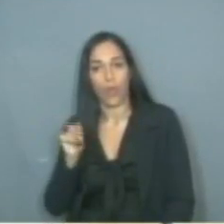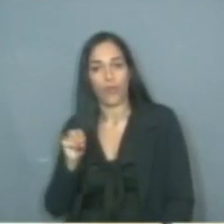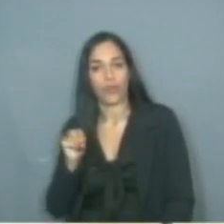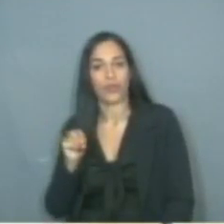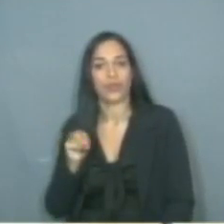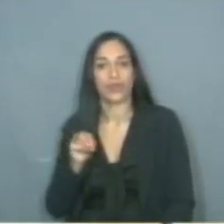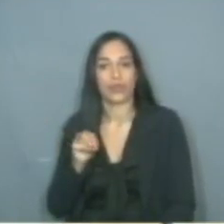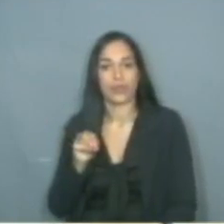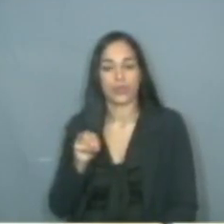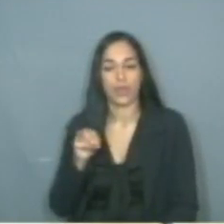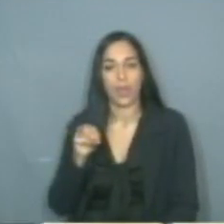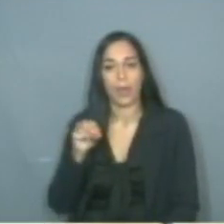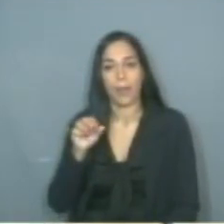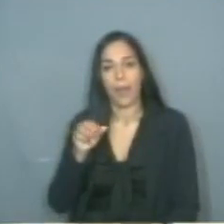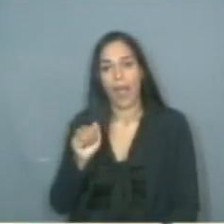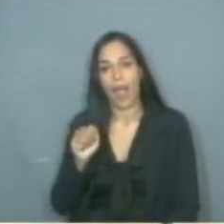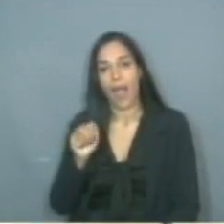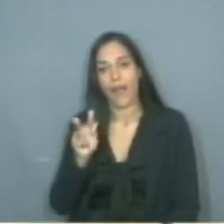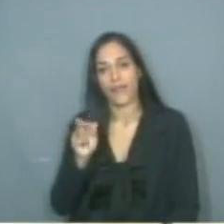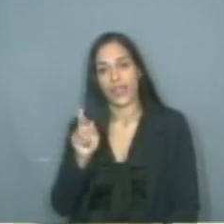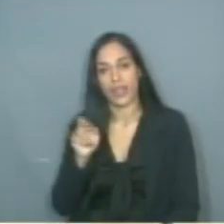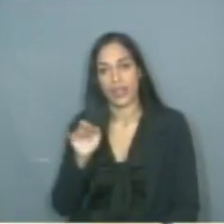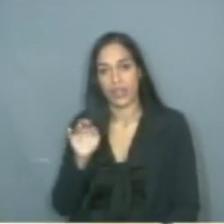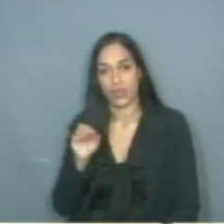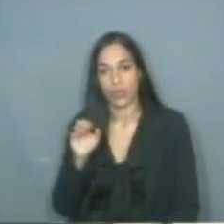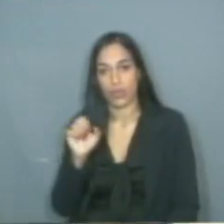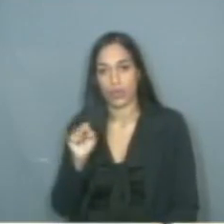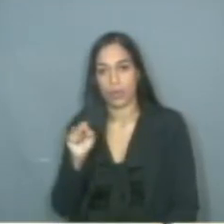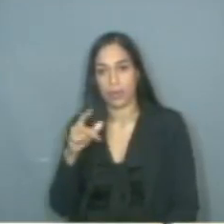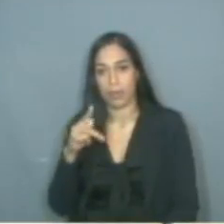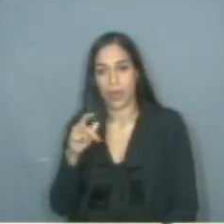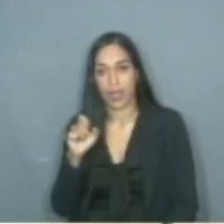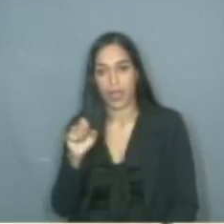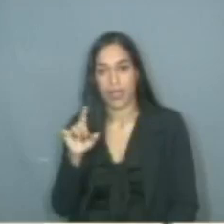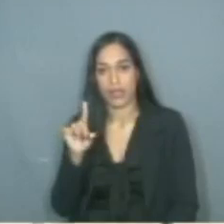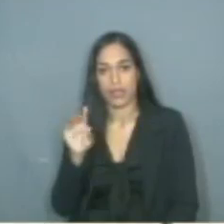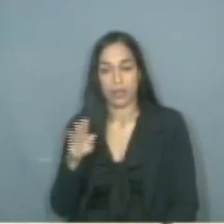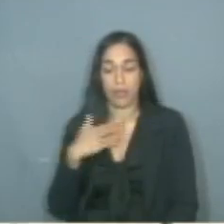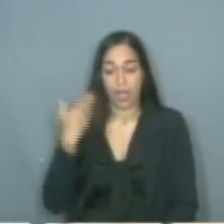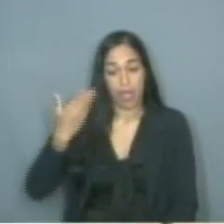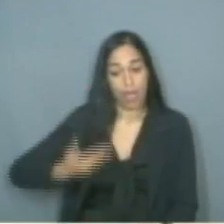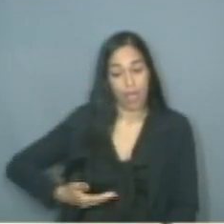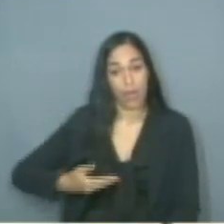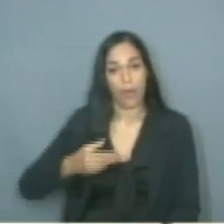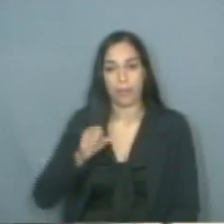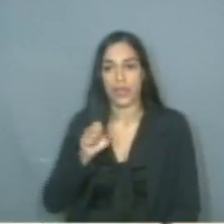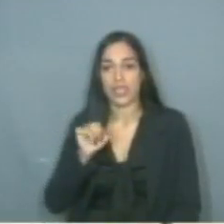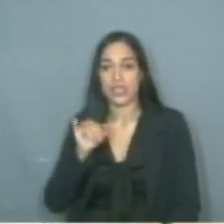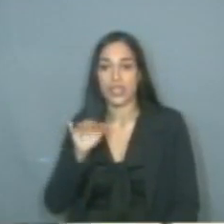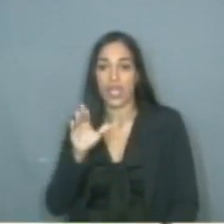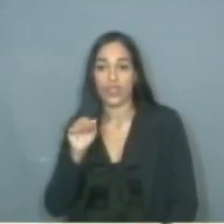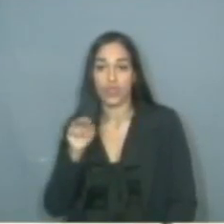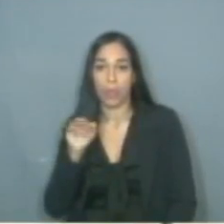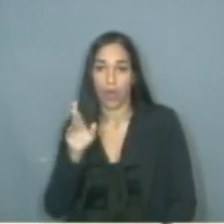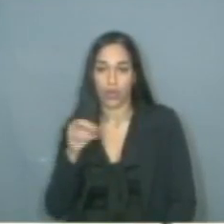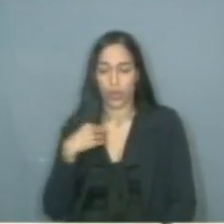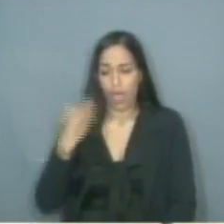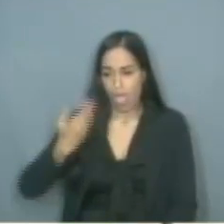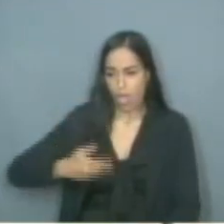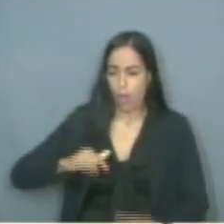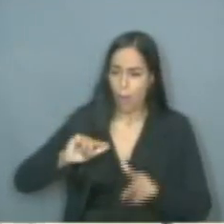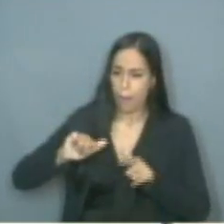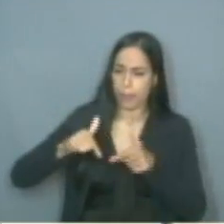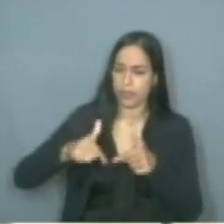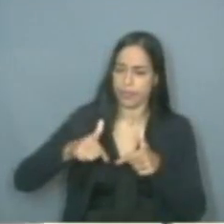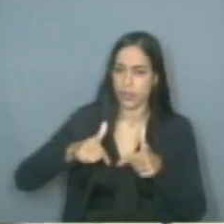Plínio Valério do PSDB, para Sérgio Moro. Como é que eu, enquanto militante do Partido dos Trabalhadores, vou